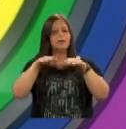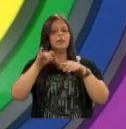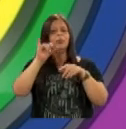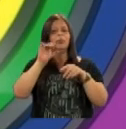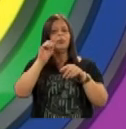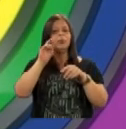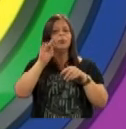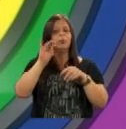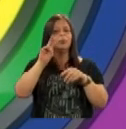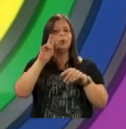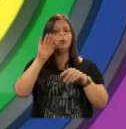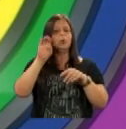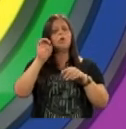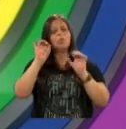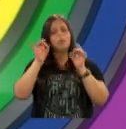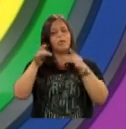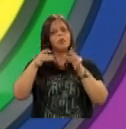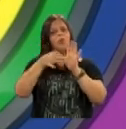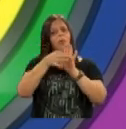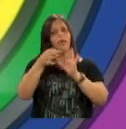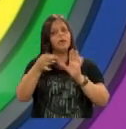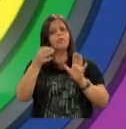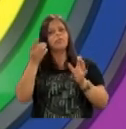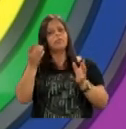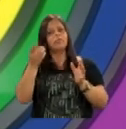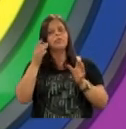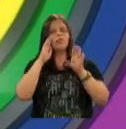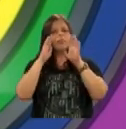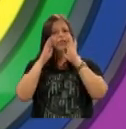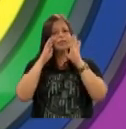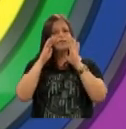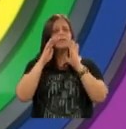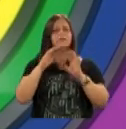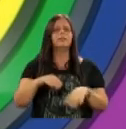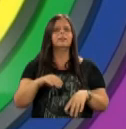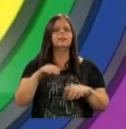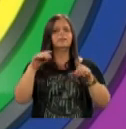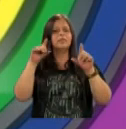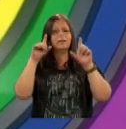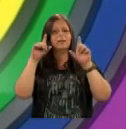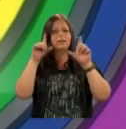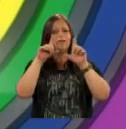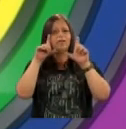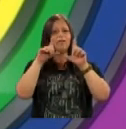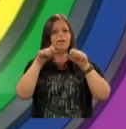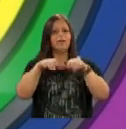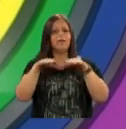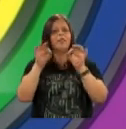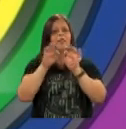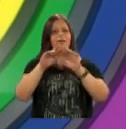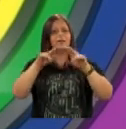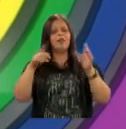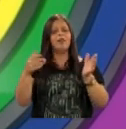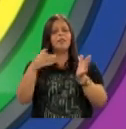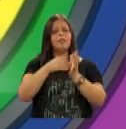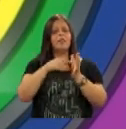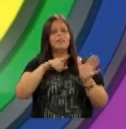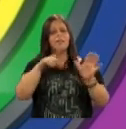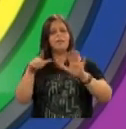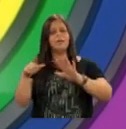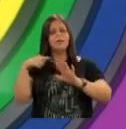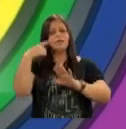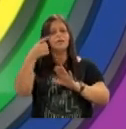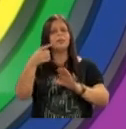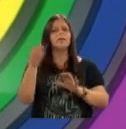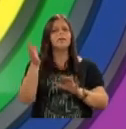no youtube também pode deixar a sua opinião ou sugerir temas no facebook usando a hashtag tva ele faça a diferença